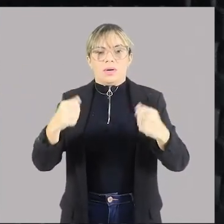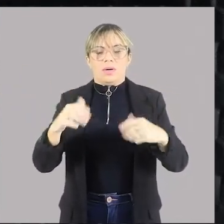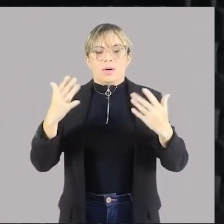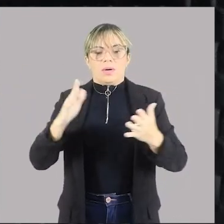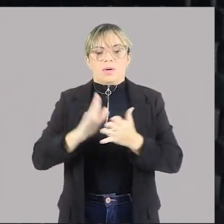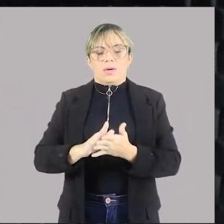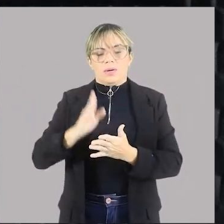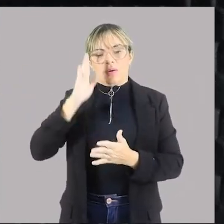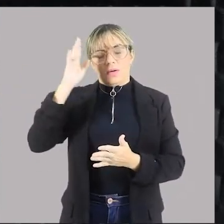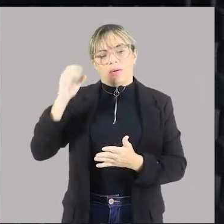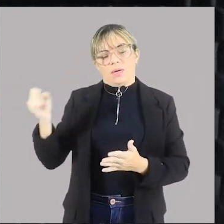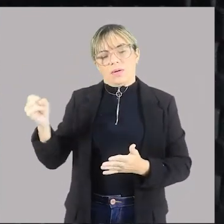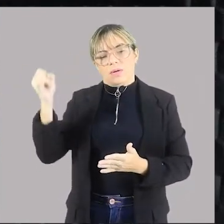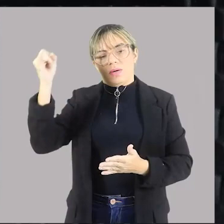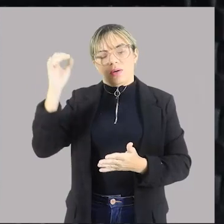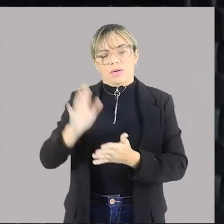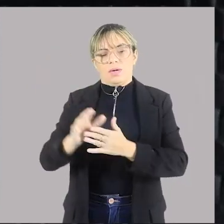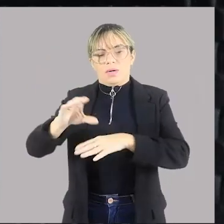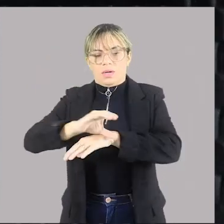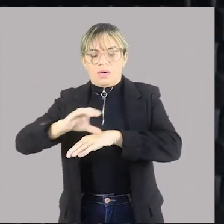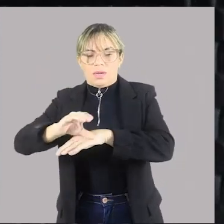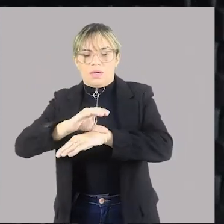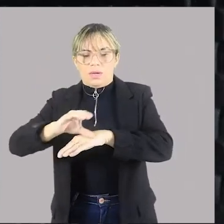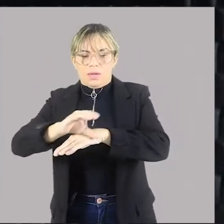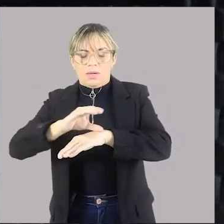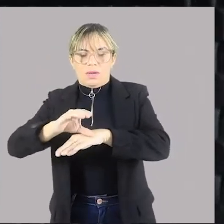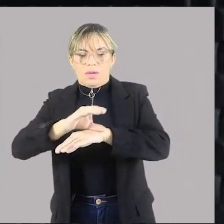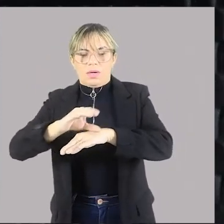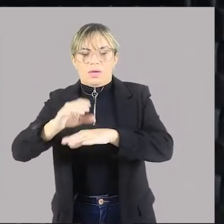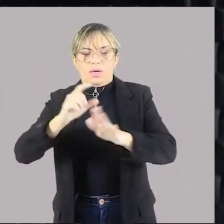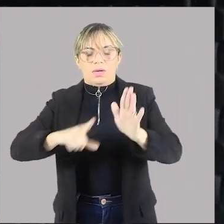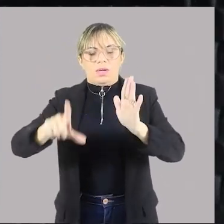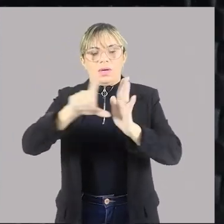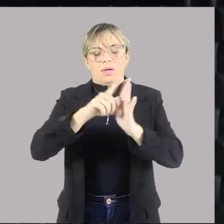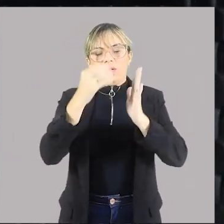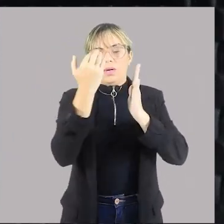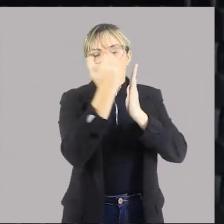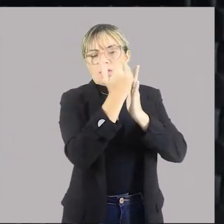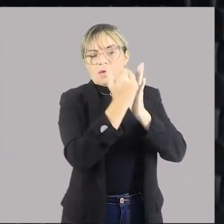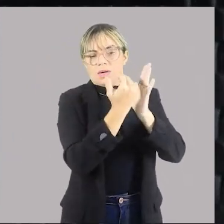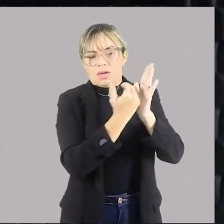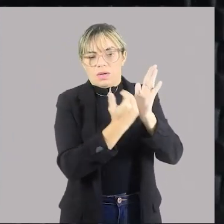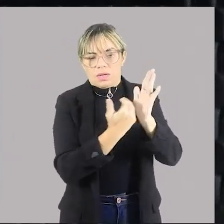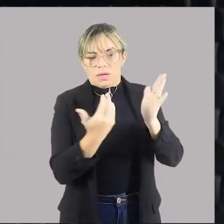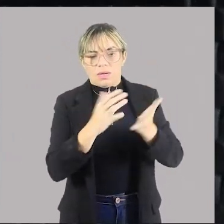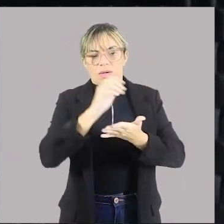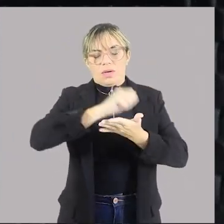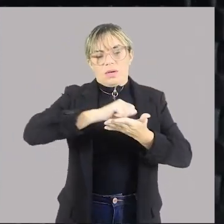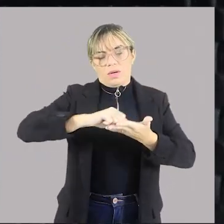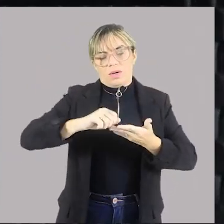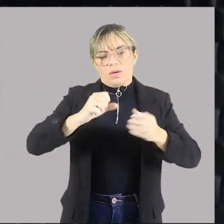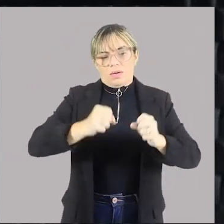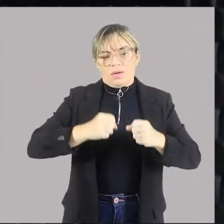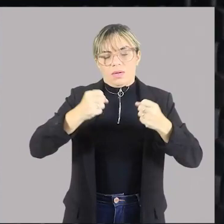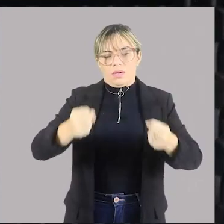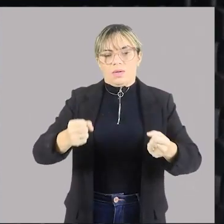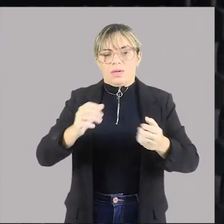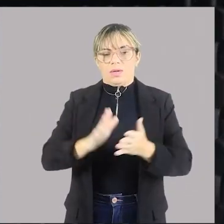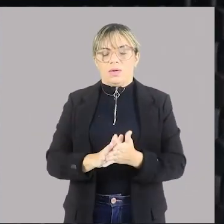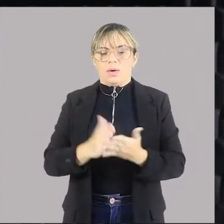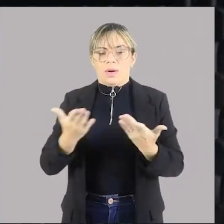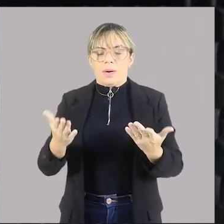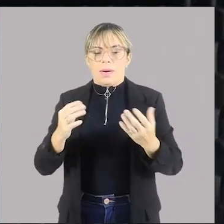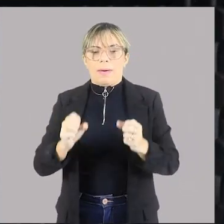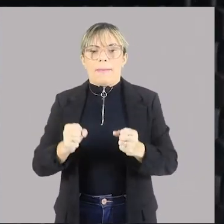princípios não só constitucionais, mas os princípios legais também, que podem ser expressos, escritos ou